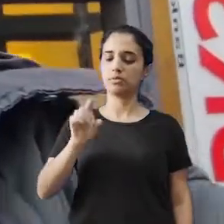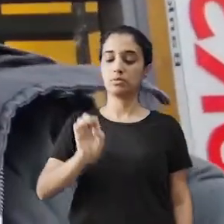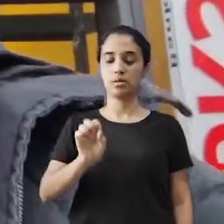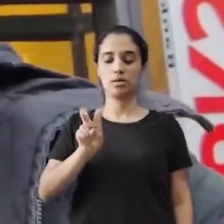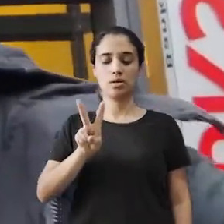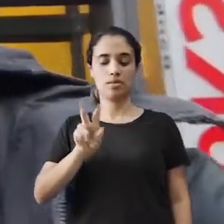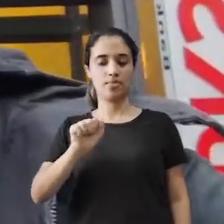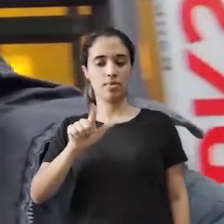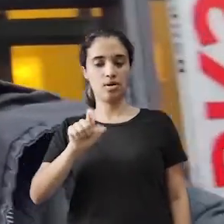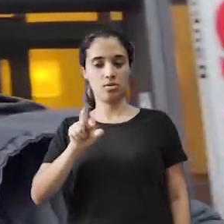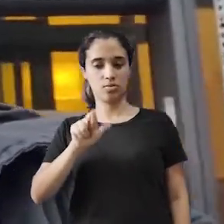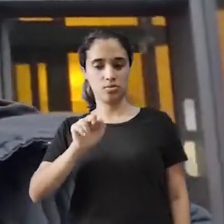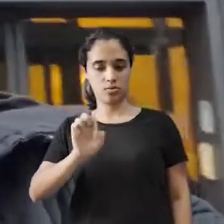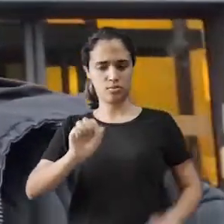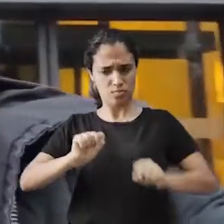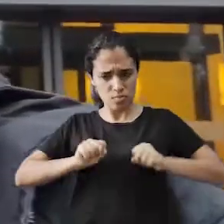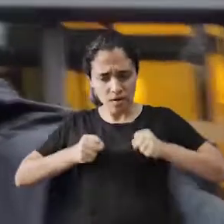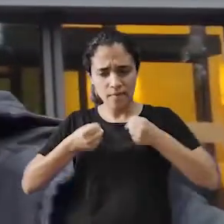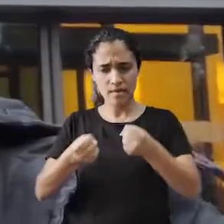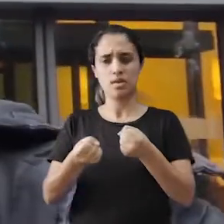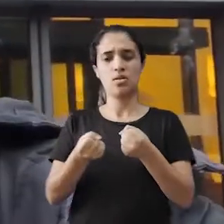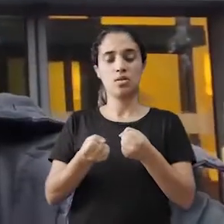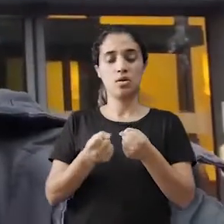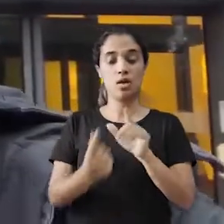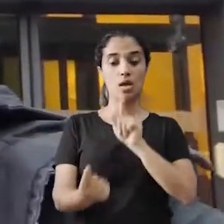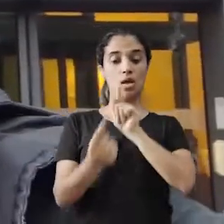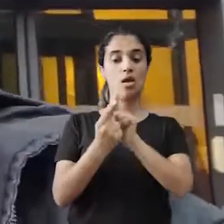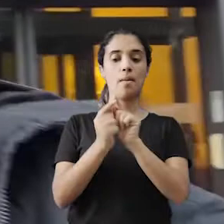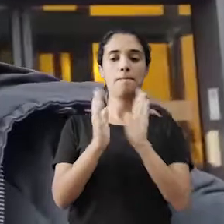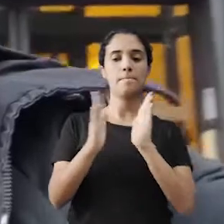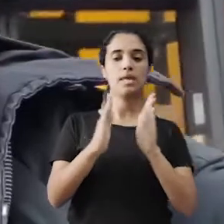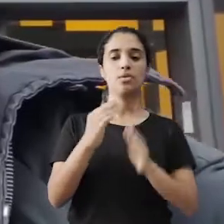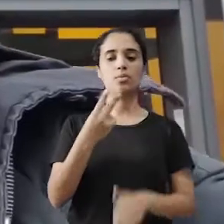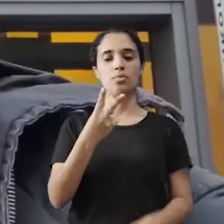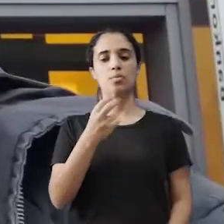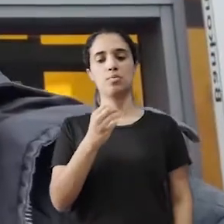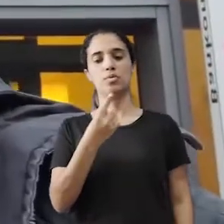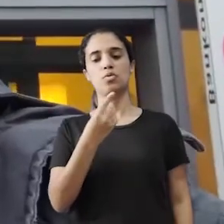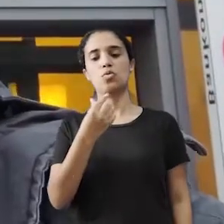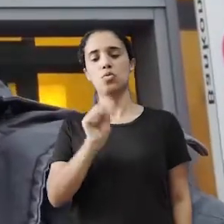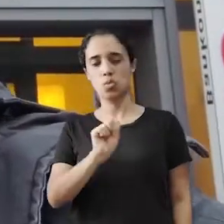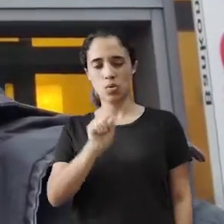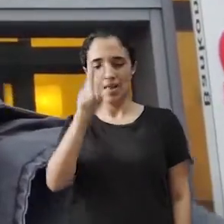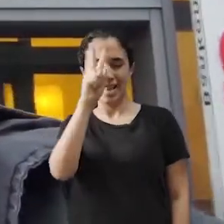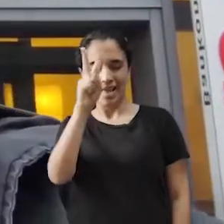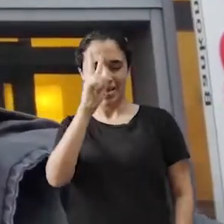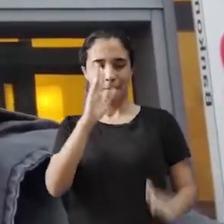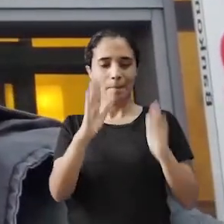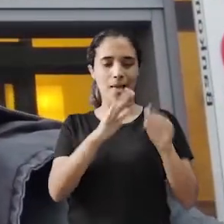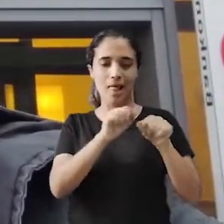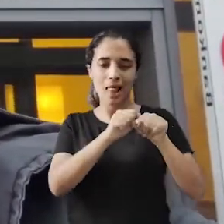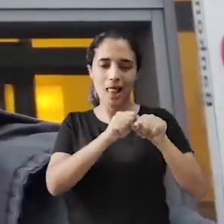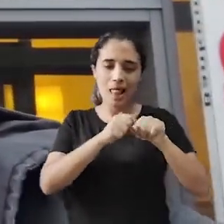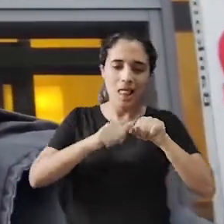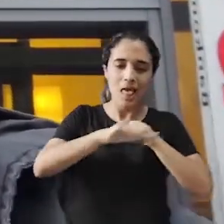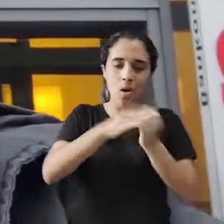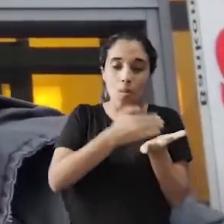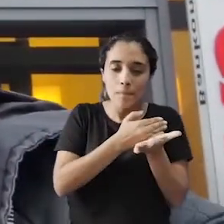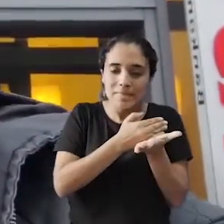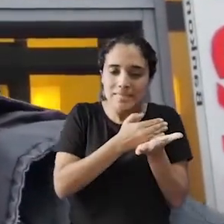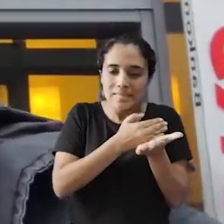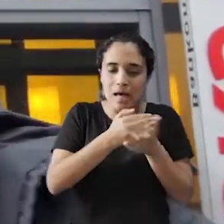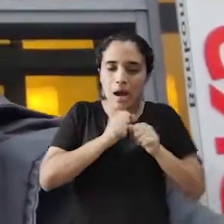algo que eu defendo. Eu tive a oportunidade, né? Eu descobri a bolsa em 2018, naquele período de início